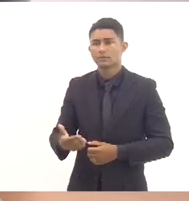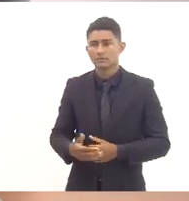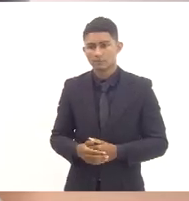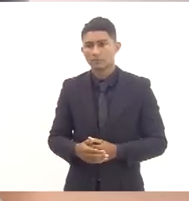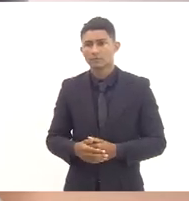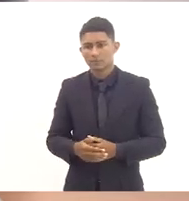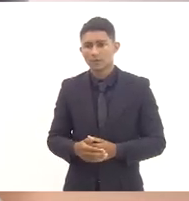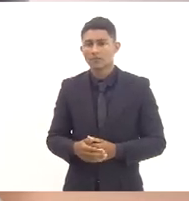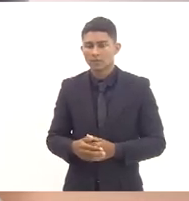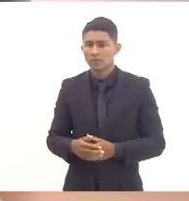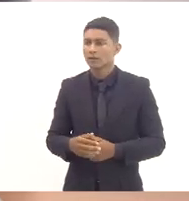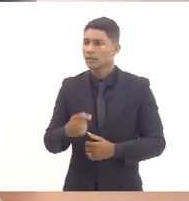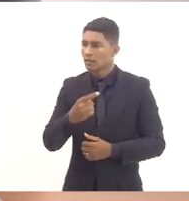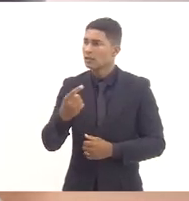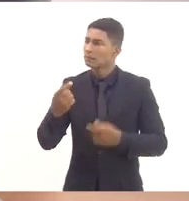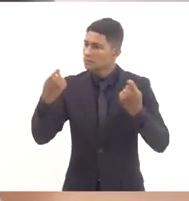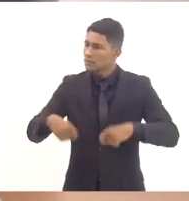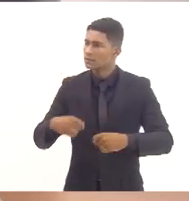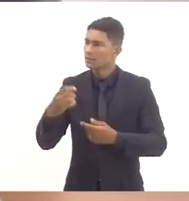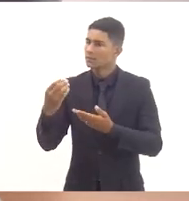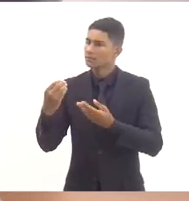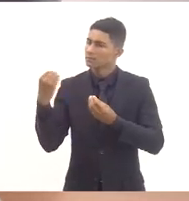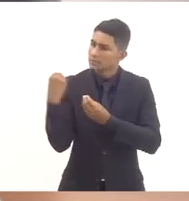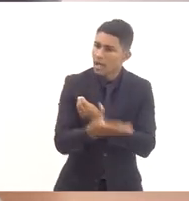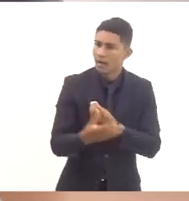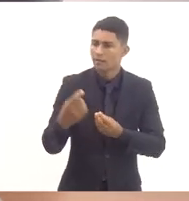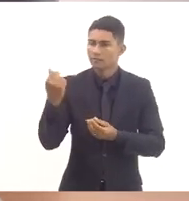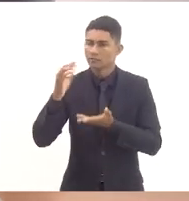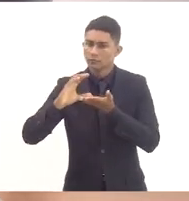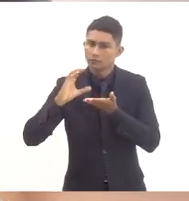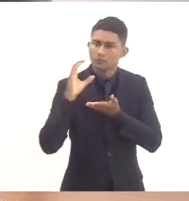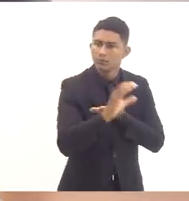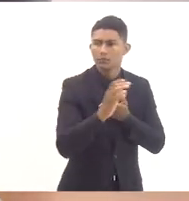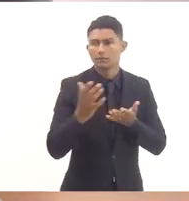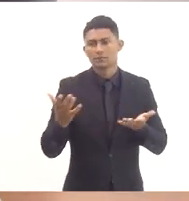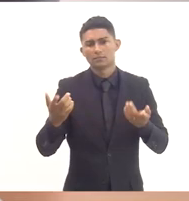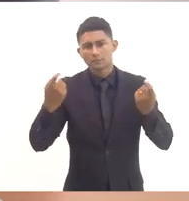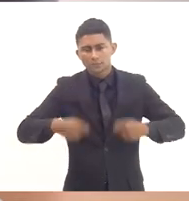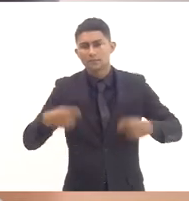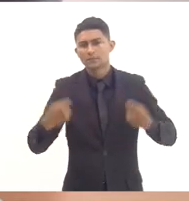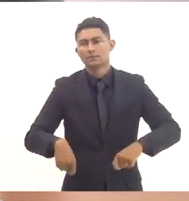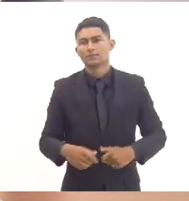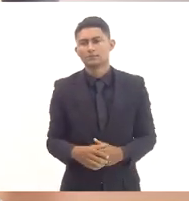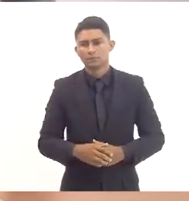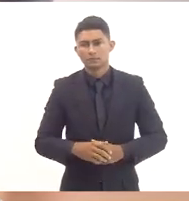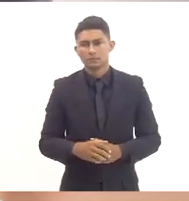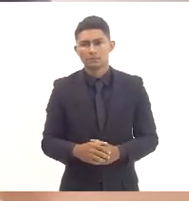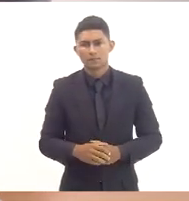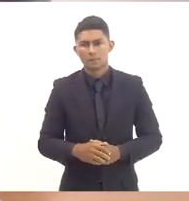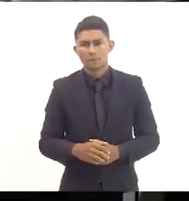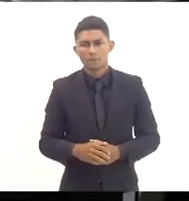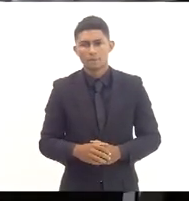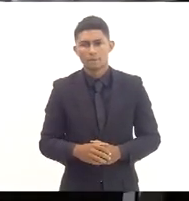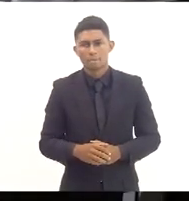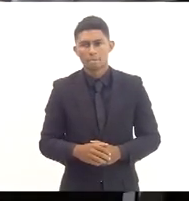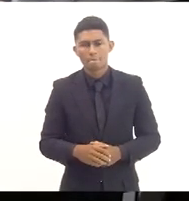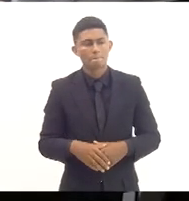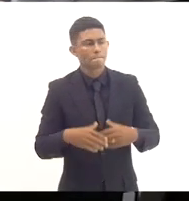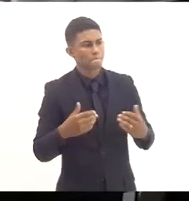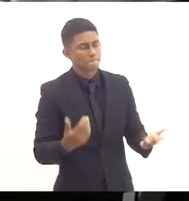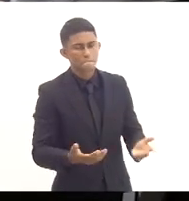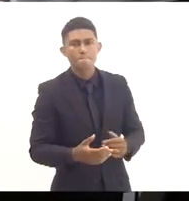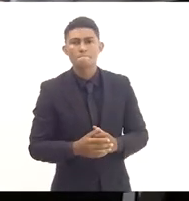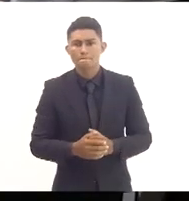a concessão do benefício e que normalmente têm sido concedida nessas condições Tá bom eu quero